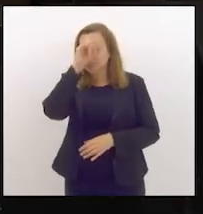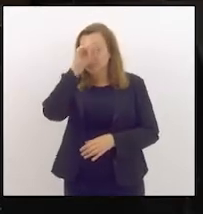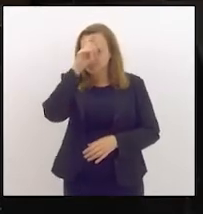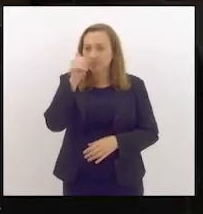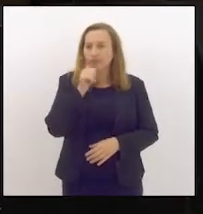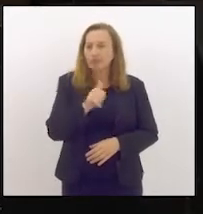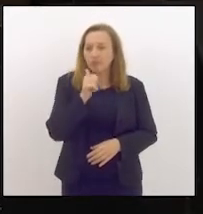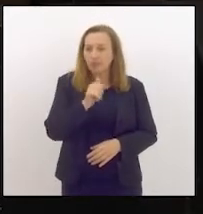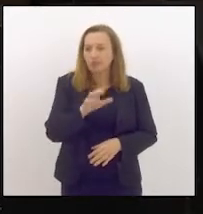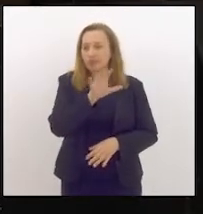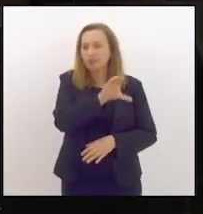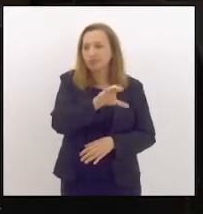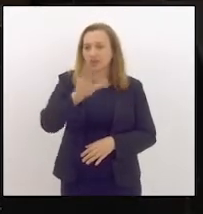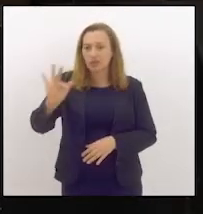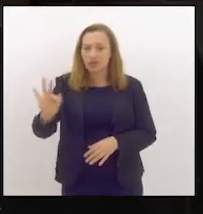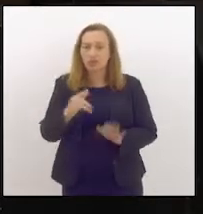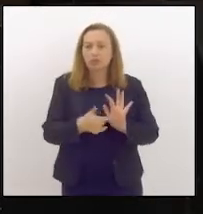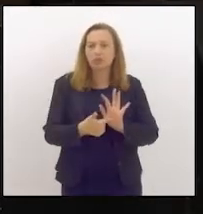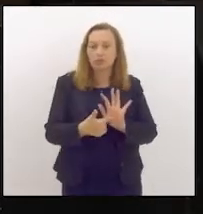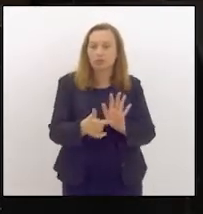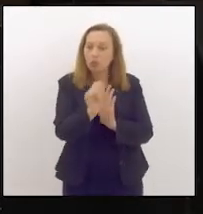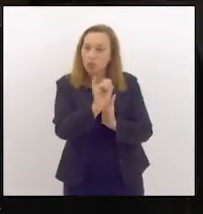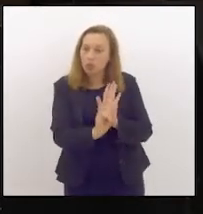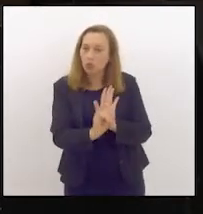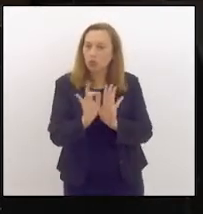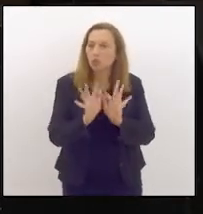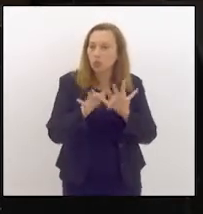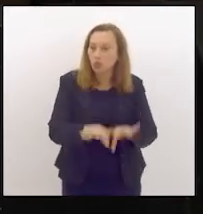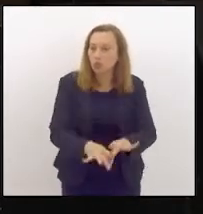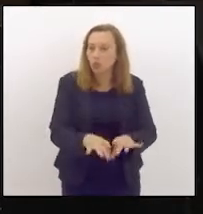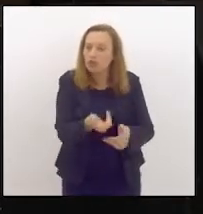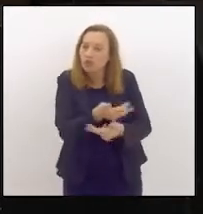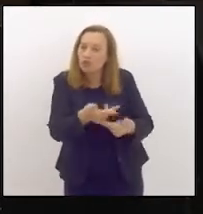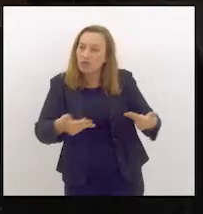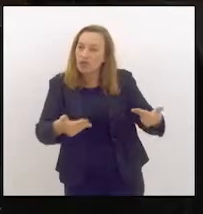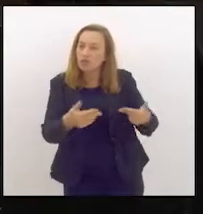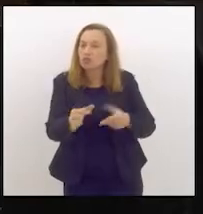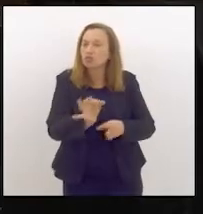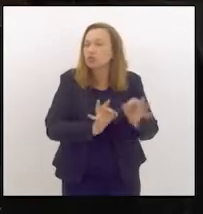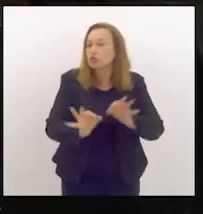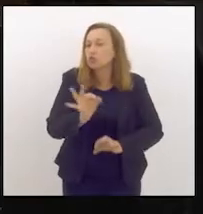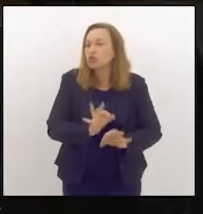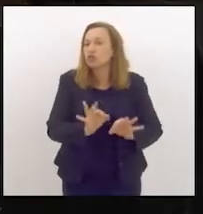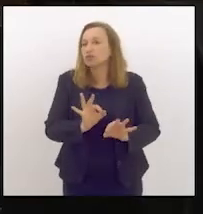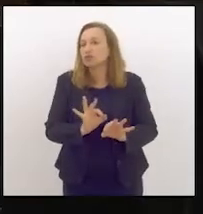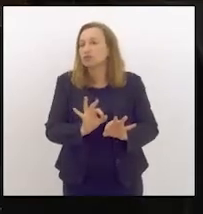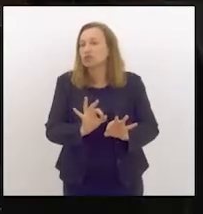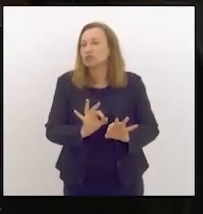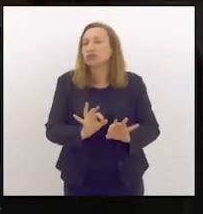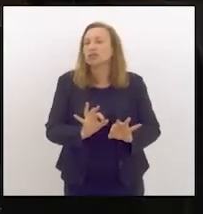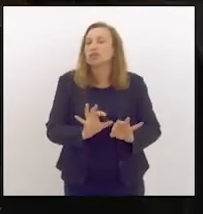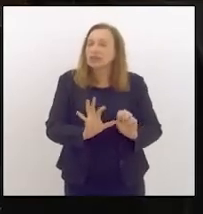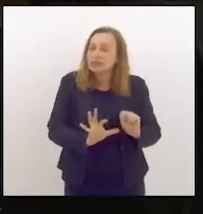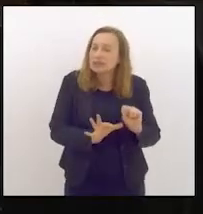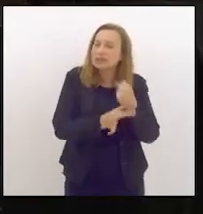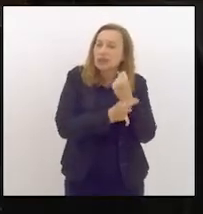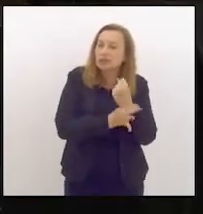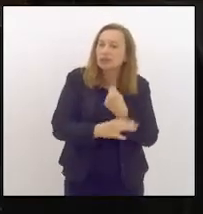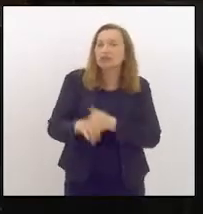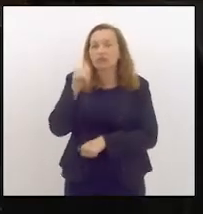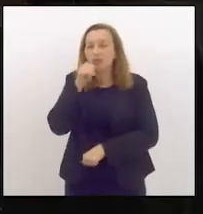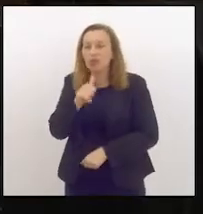Mulher de Cabo Frio apontou no seu relatório final uma série de projetos que garantem que essa mulher